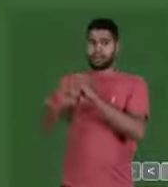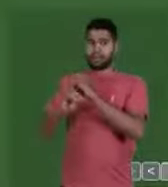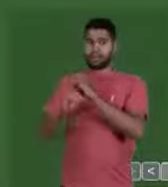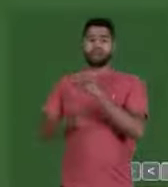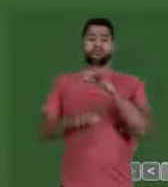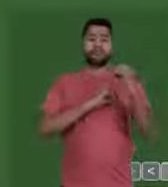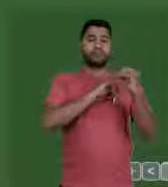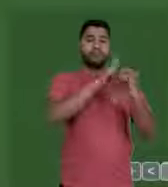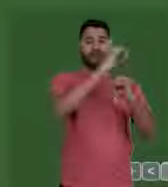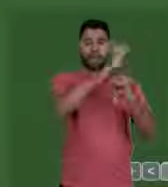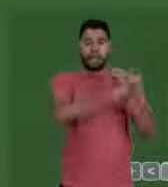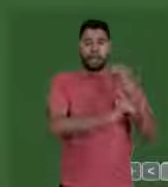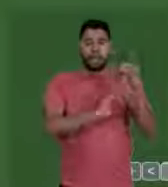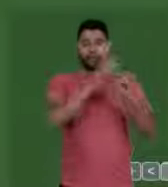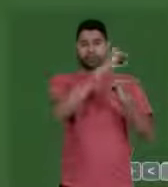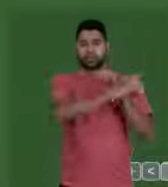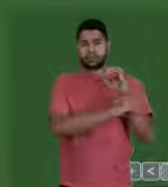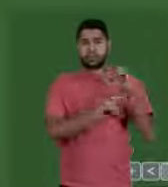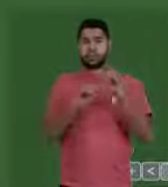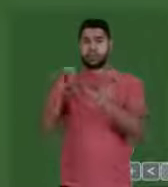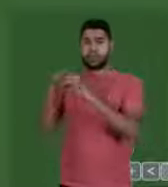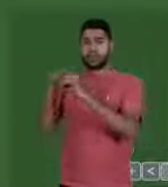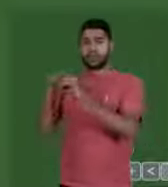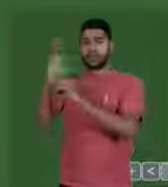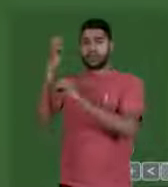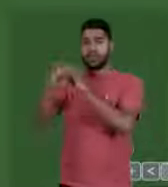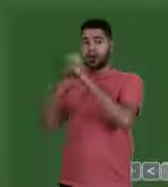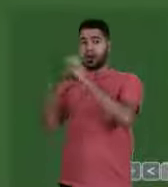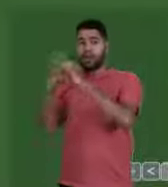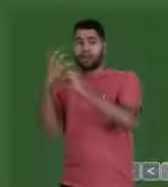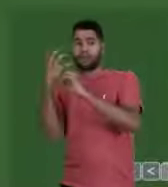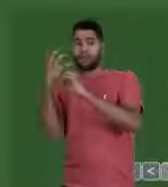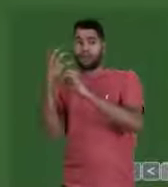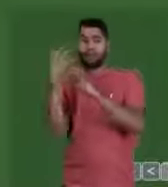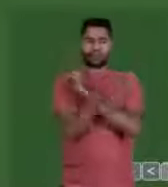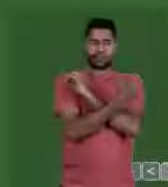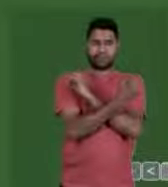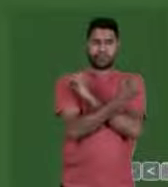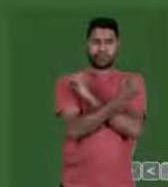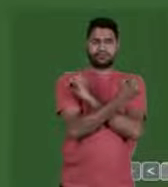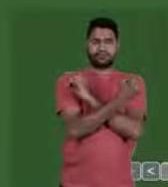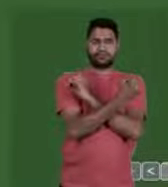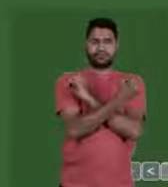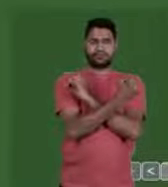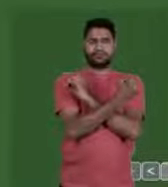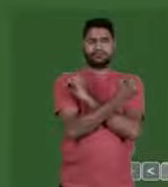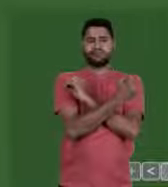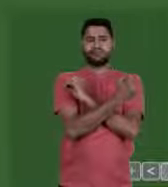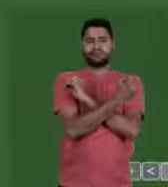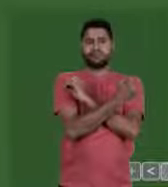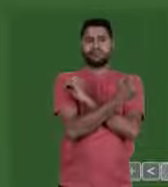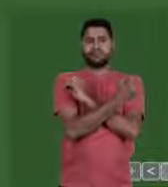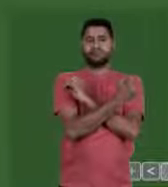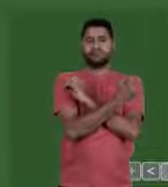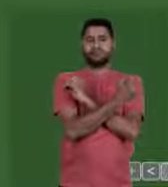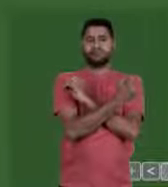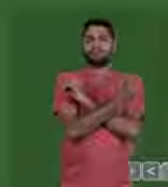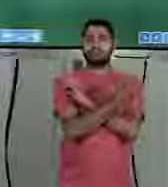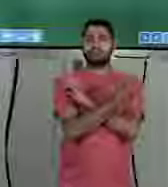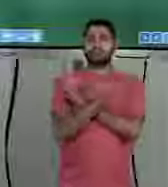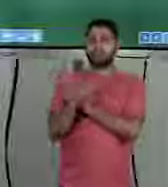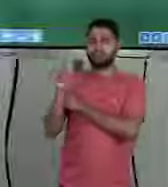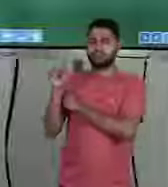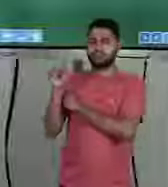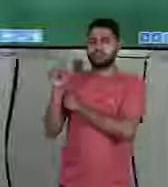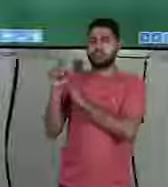para o outro átomo, essa passagem aqui, que é